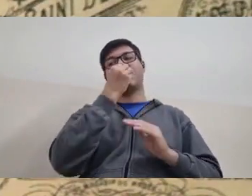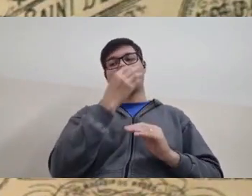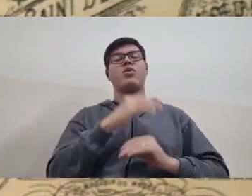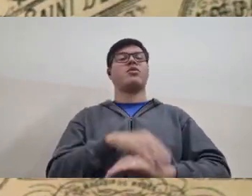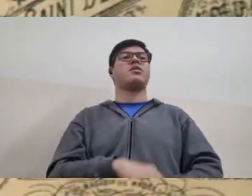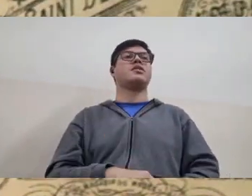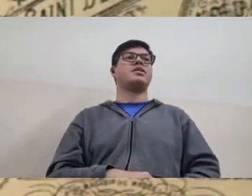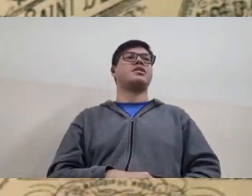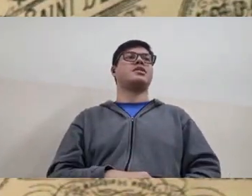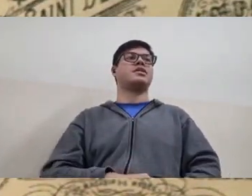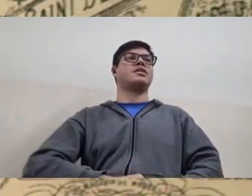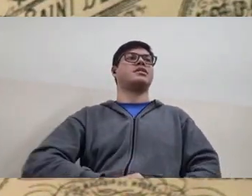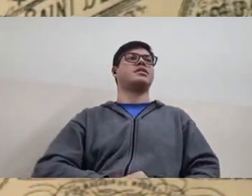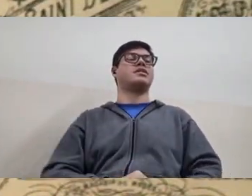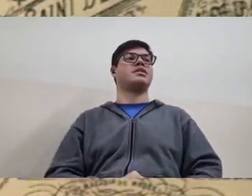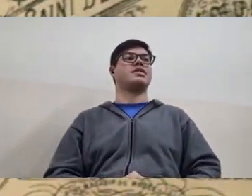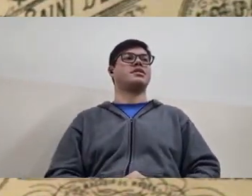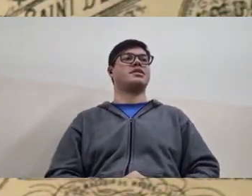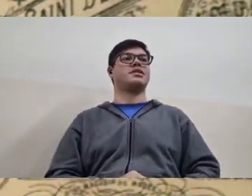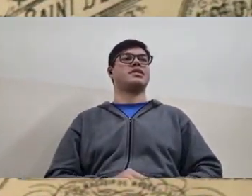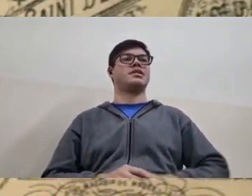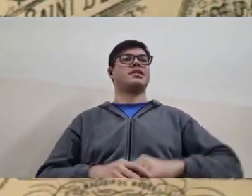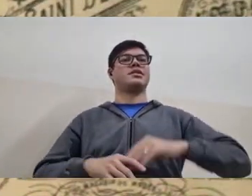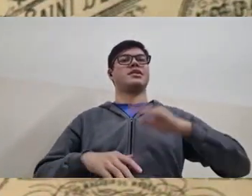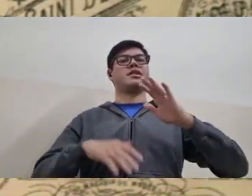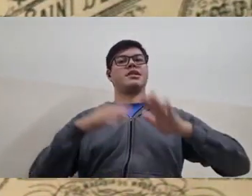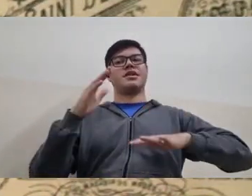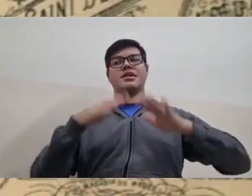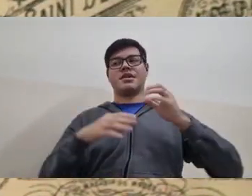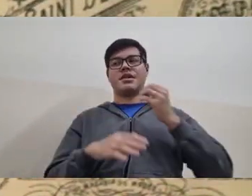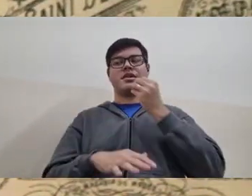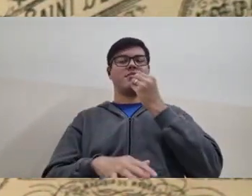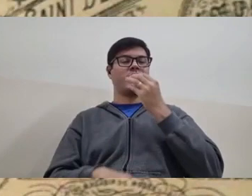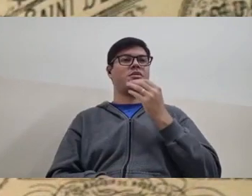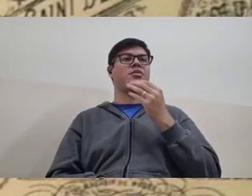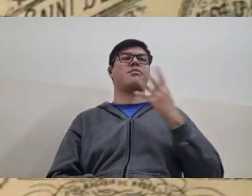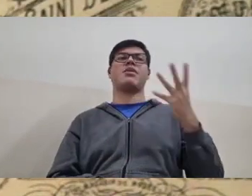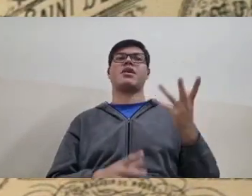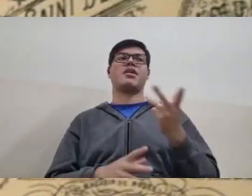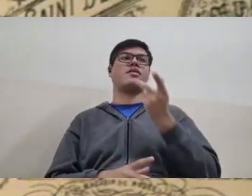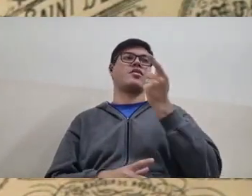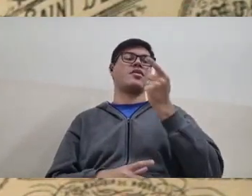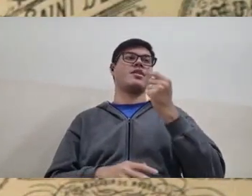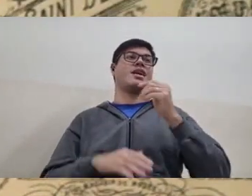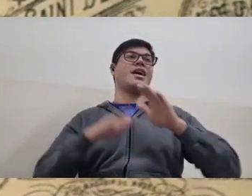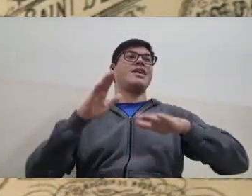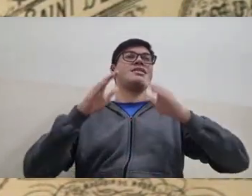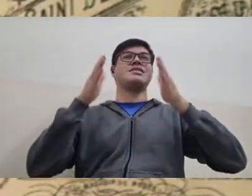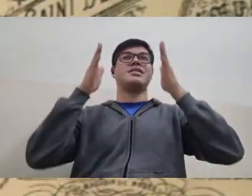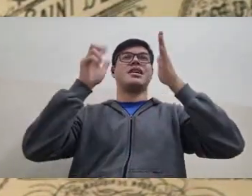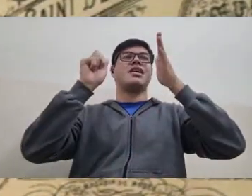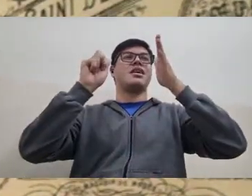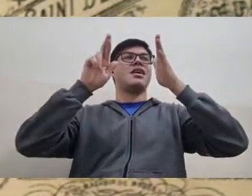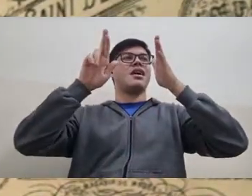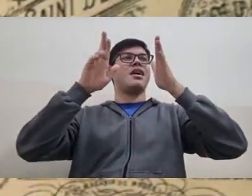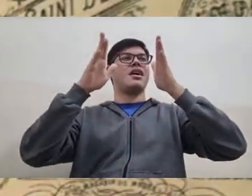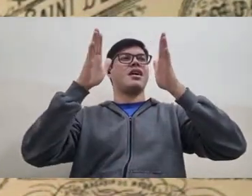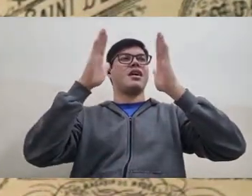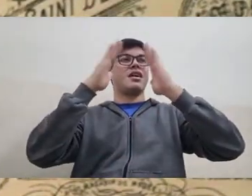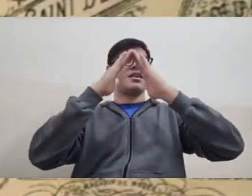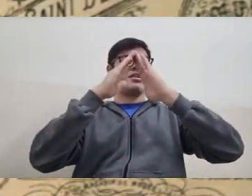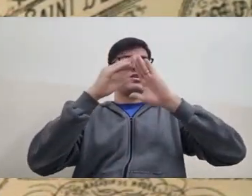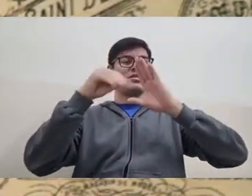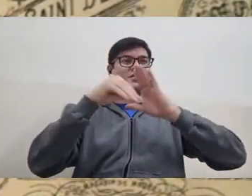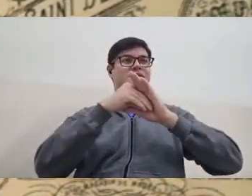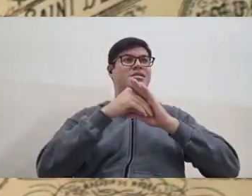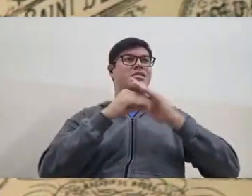é 2 graus de diferença. Às vezes você não precisa nem de um ar-condicionado. Que beleza, hein? Se do lado de fora tiver 24, dentro da sua casa tá 22 e